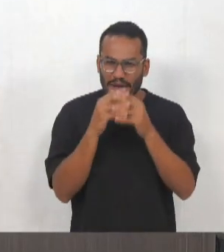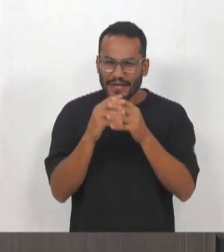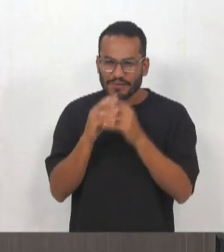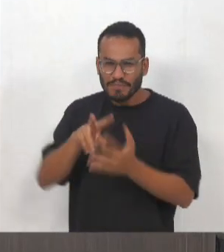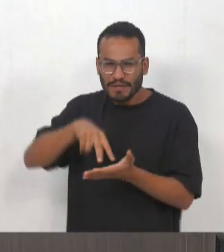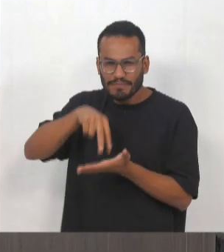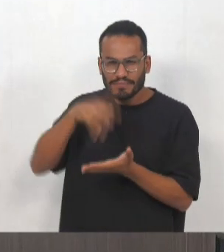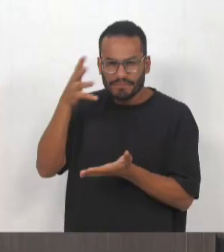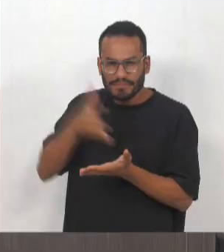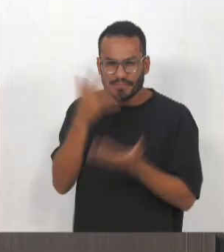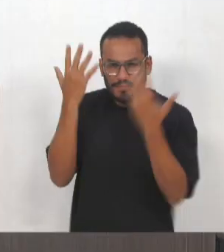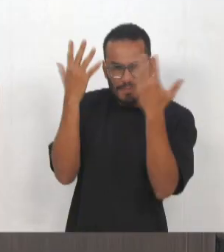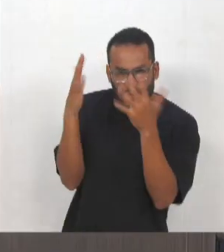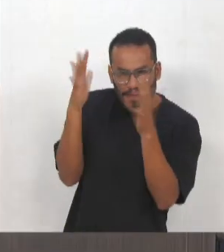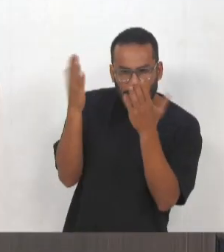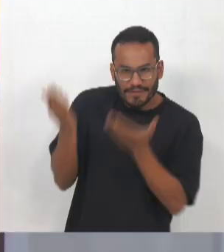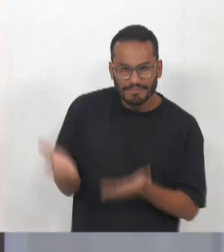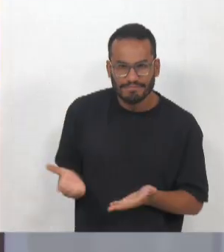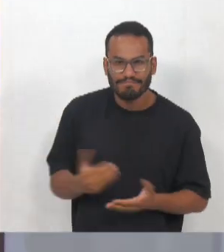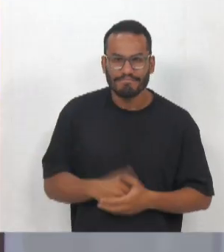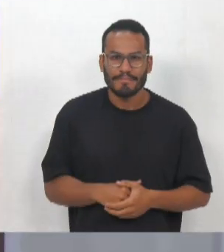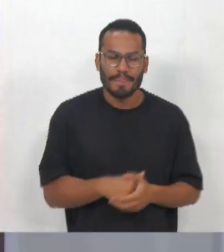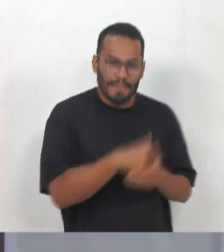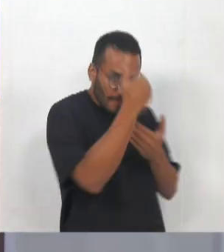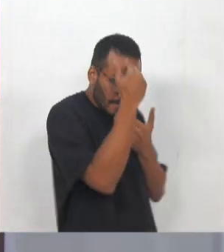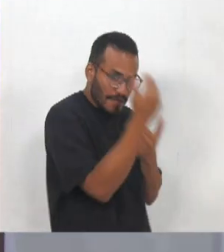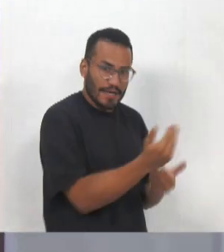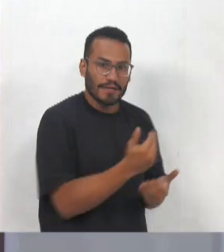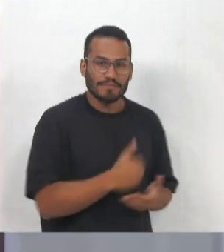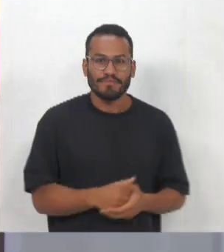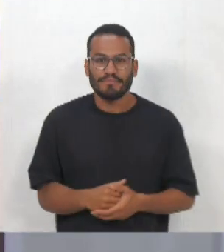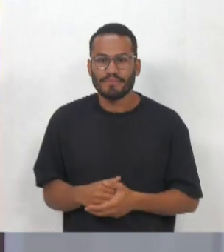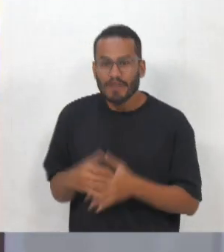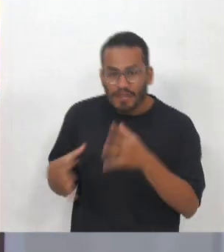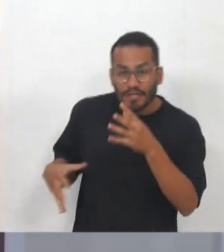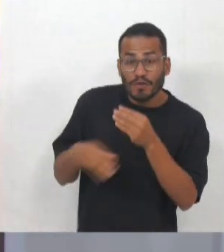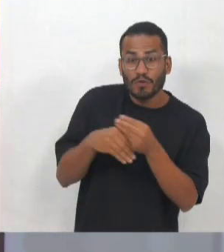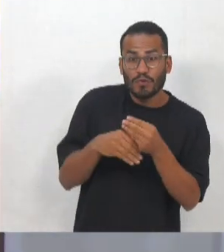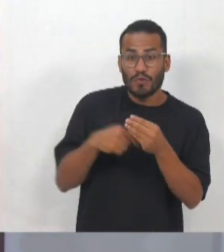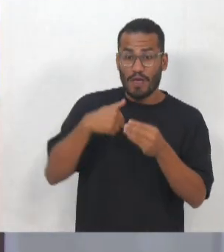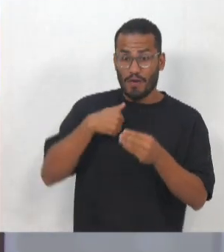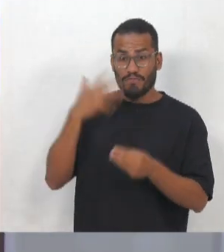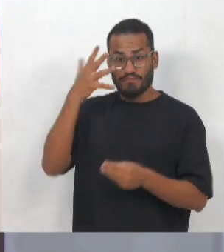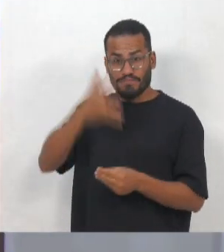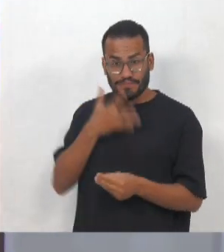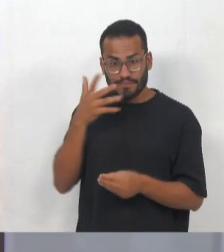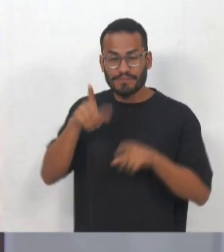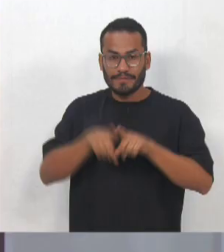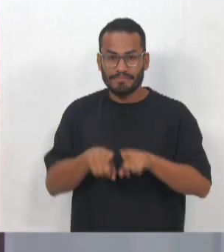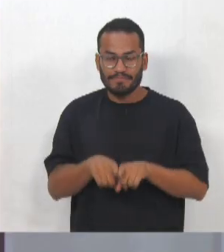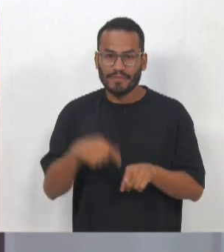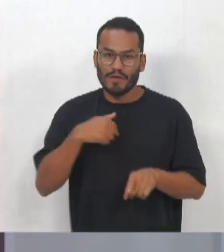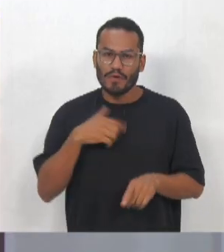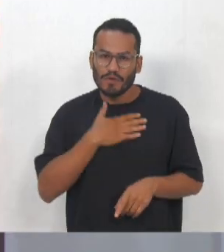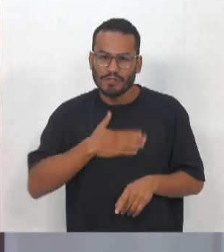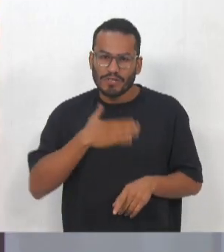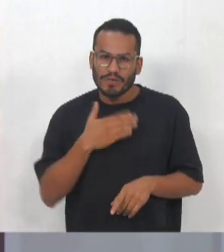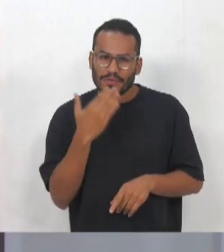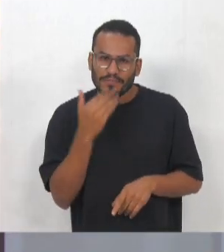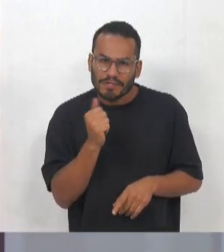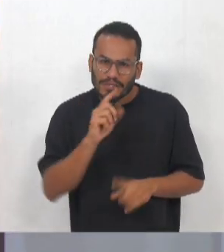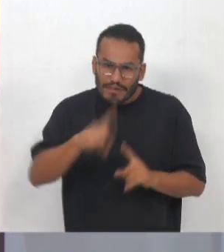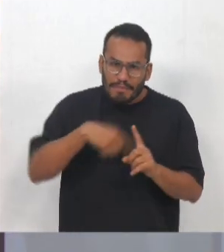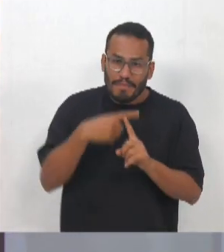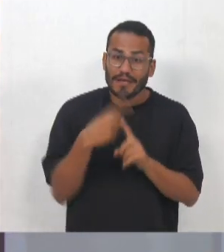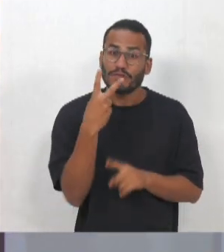tribuna. Parabéns. Obrigada, vereador. E incluo a sua fala no meu pronunciamento. Eu gostaria de solicitar